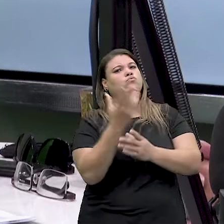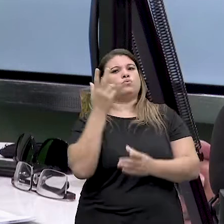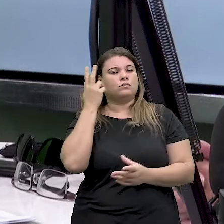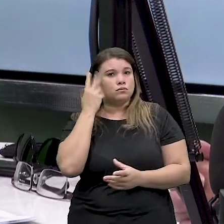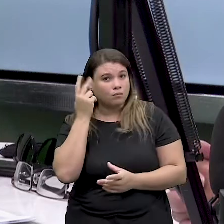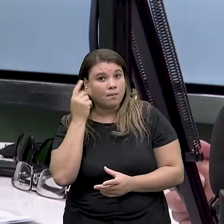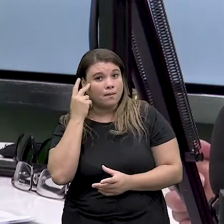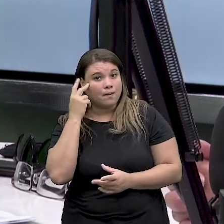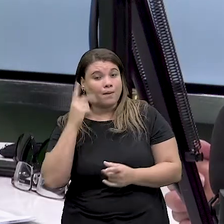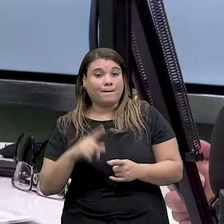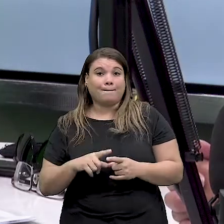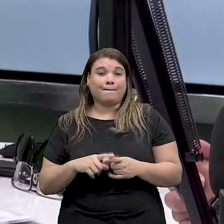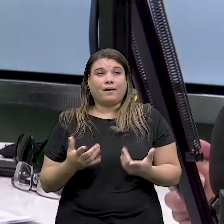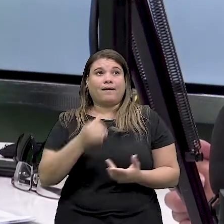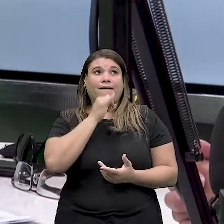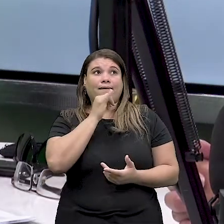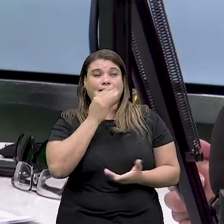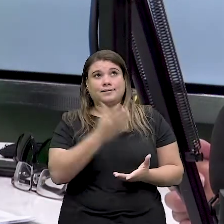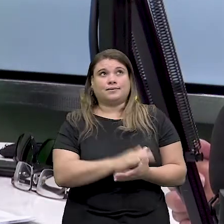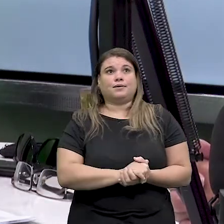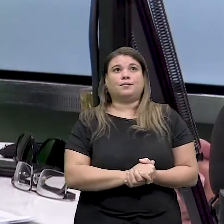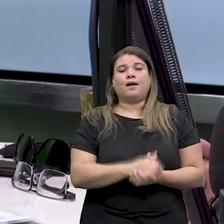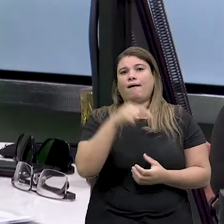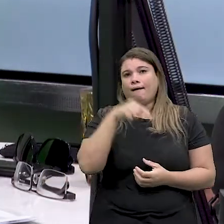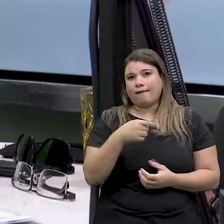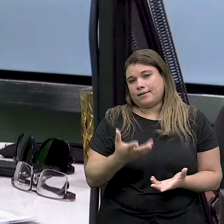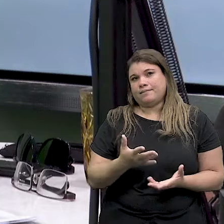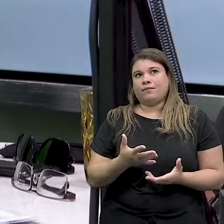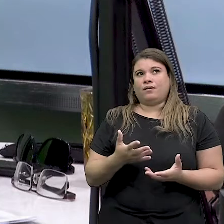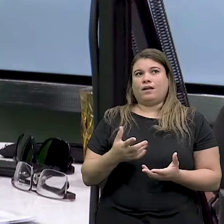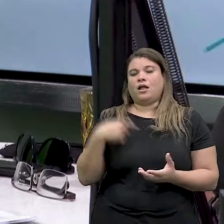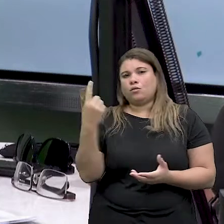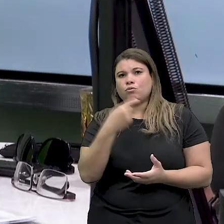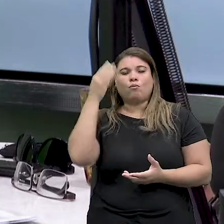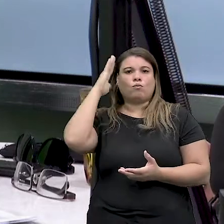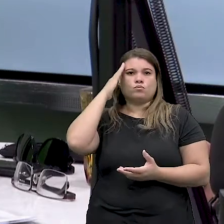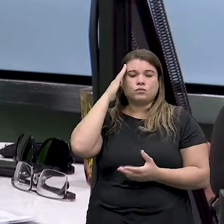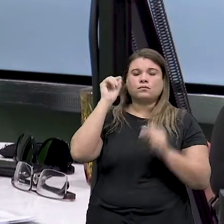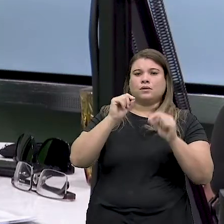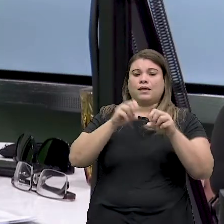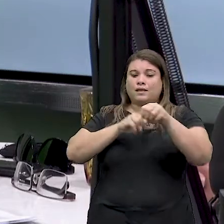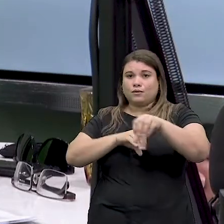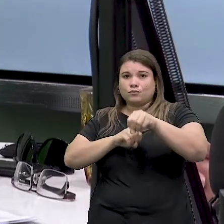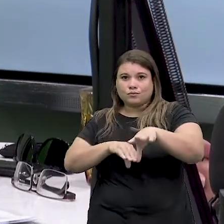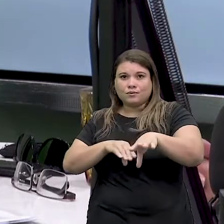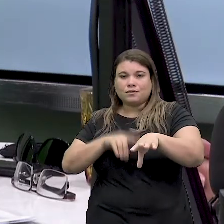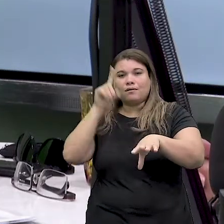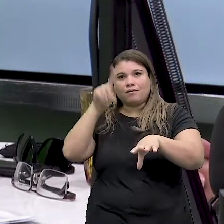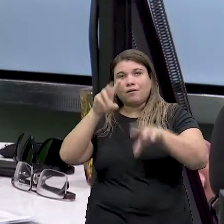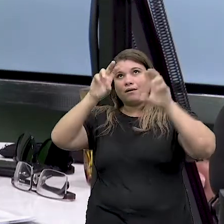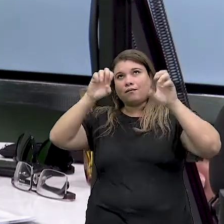é um elemento, a educação é outro fundamental. Educação, se você tiver um povo preparado, uma mão de